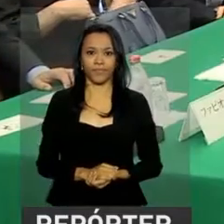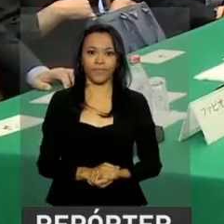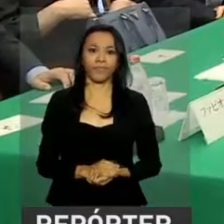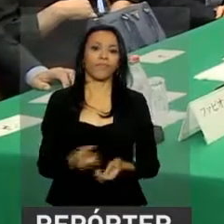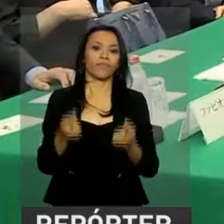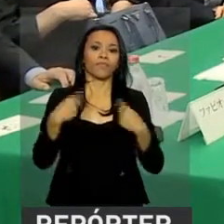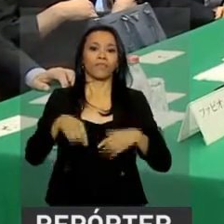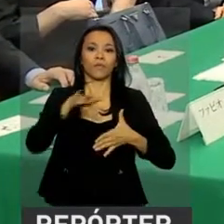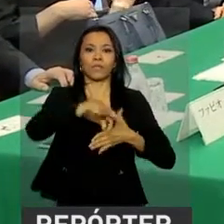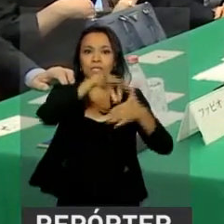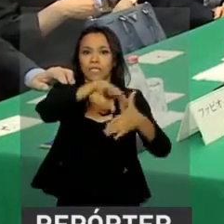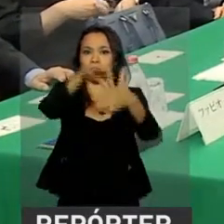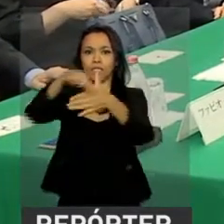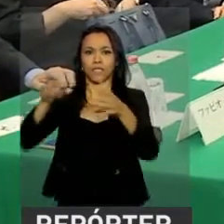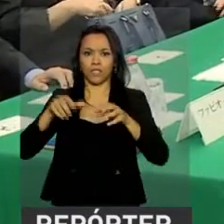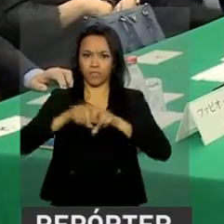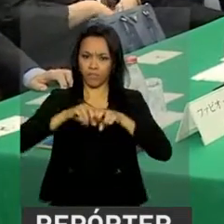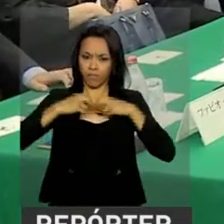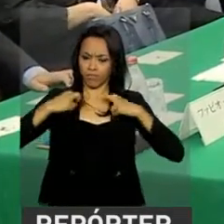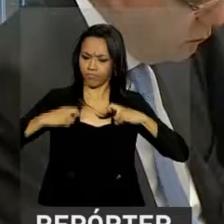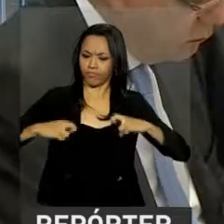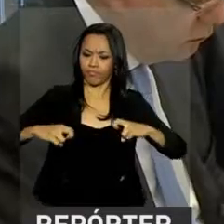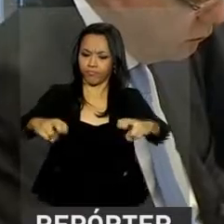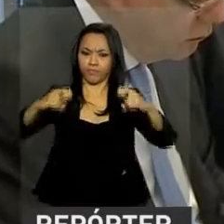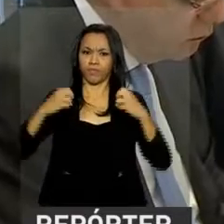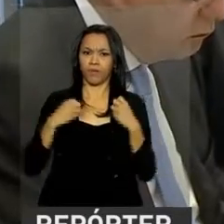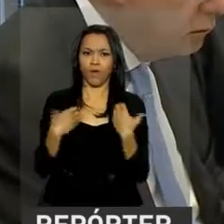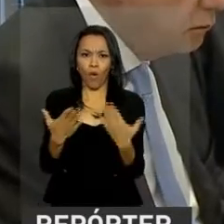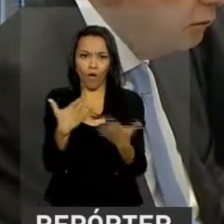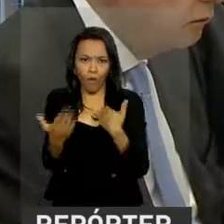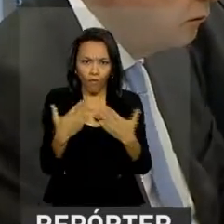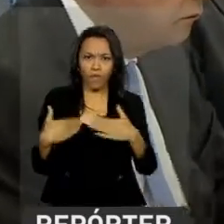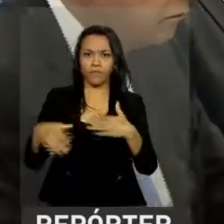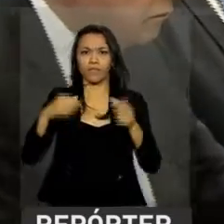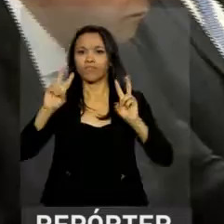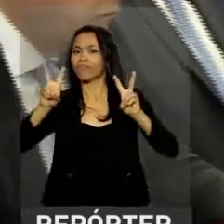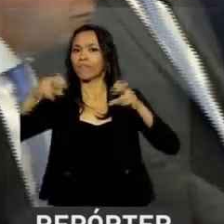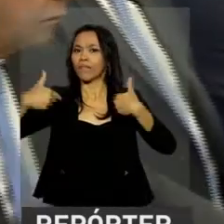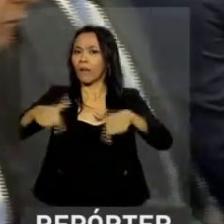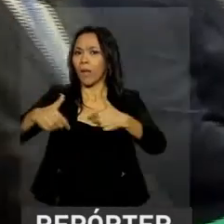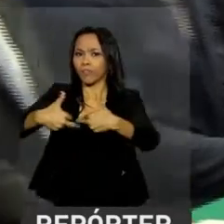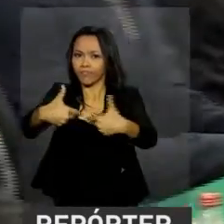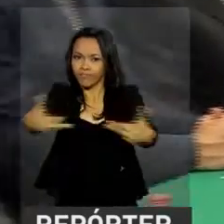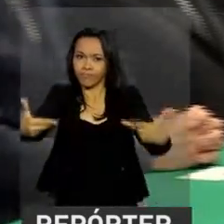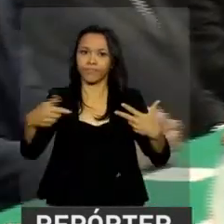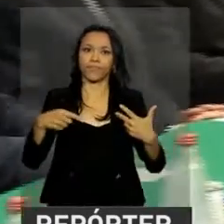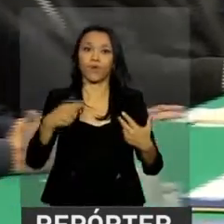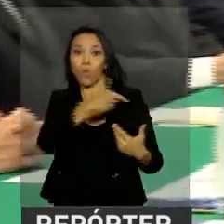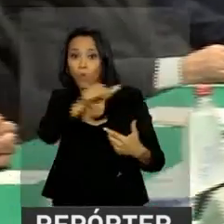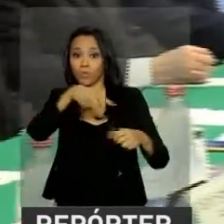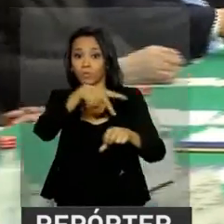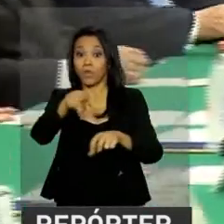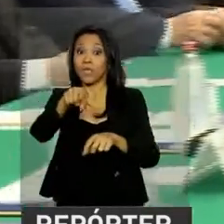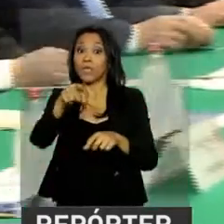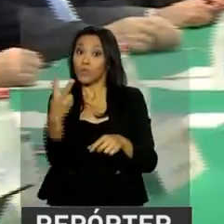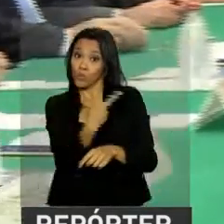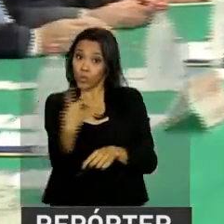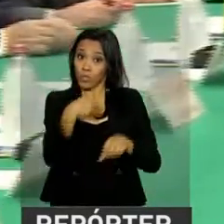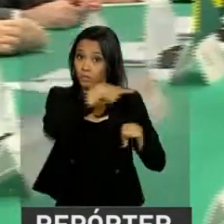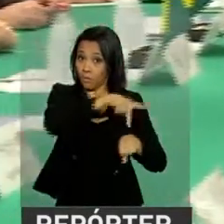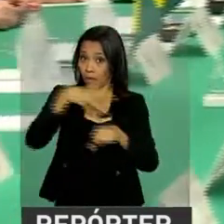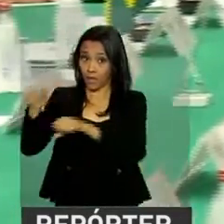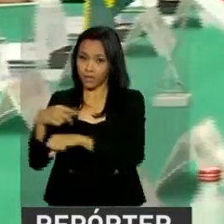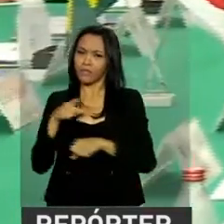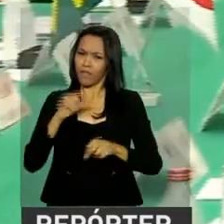Os líderes tiveram uma reunião de trabalho com as autoridades dos dois países. O primeiro-ministro japonês lembrou que os dois países